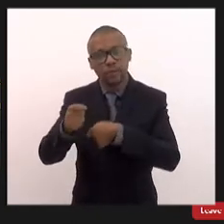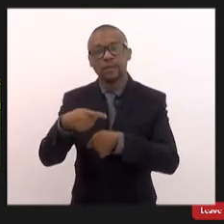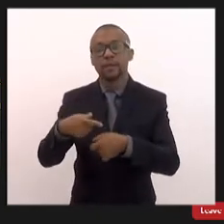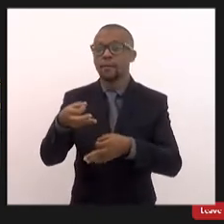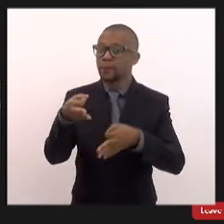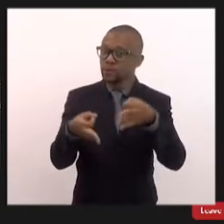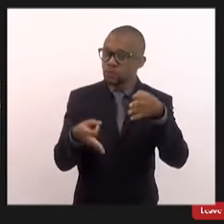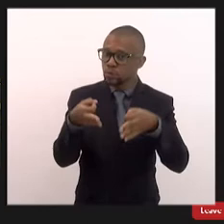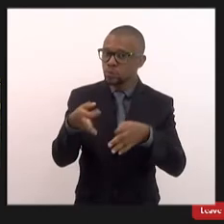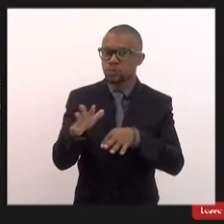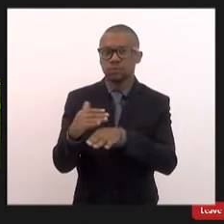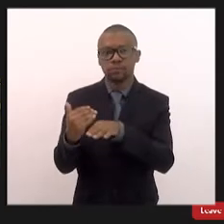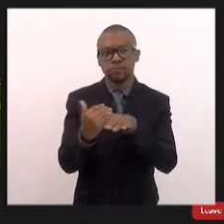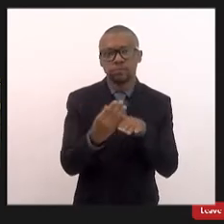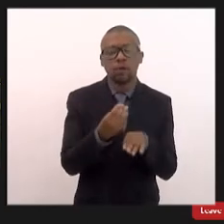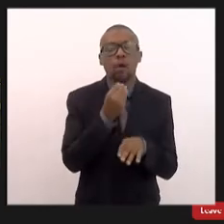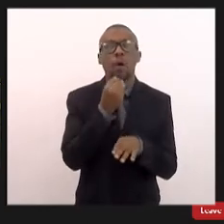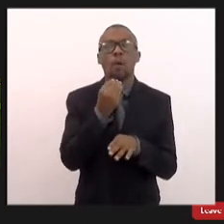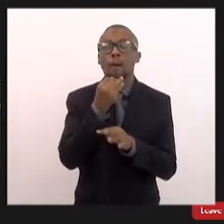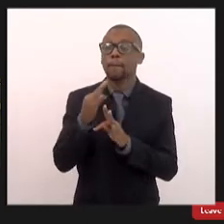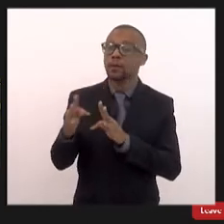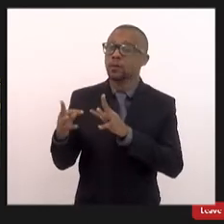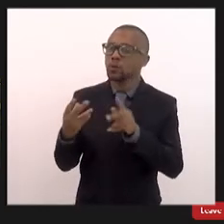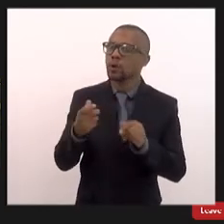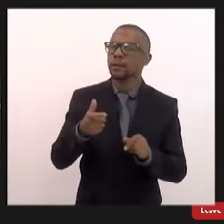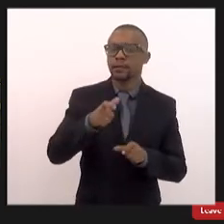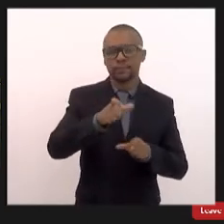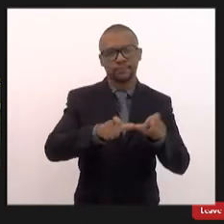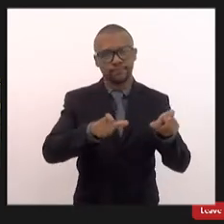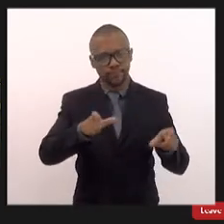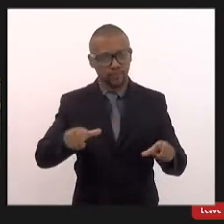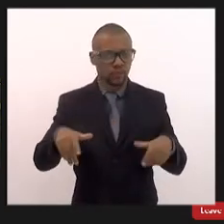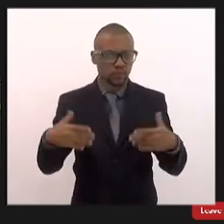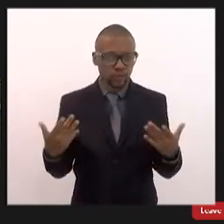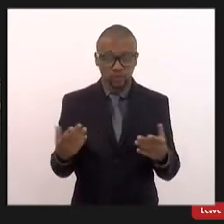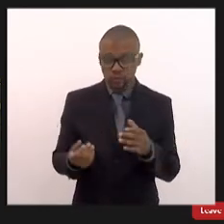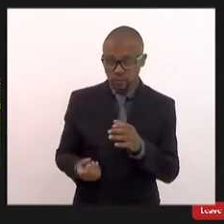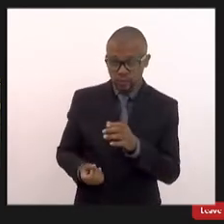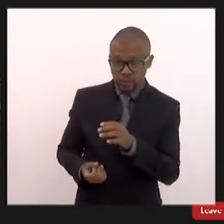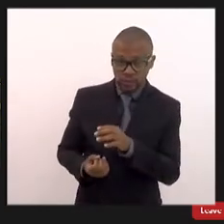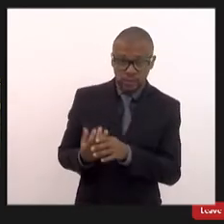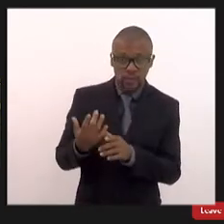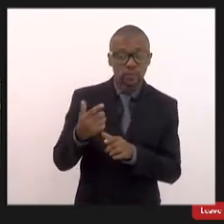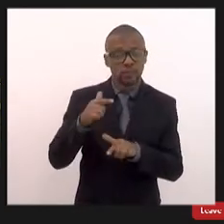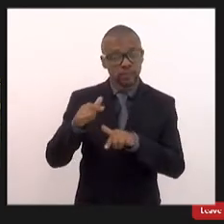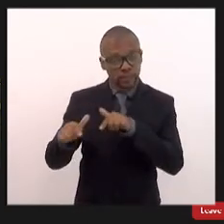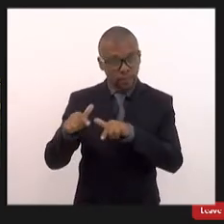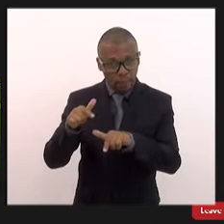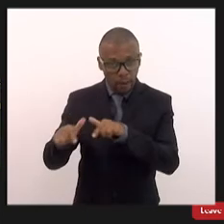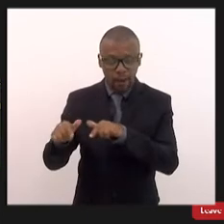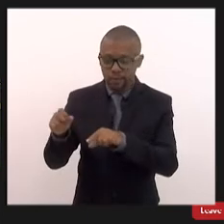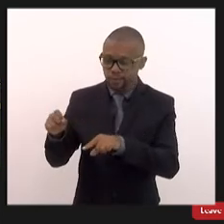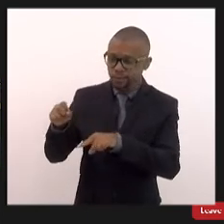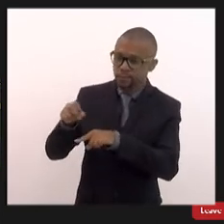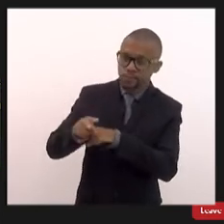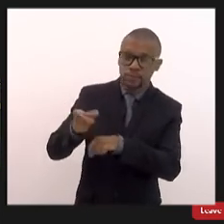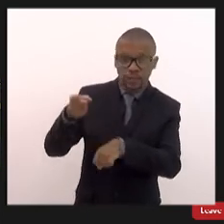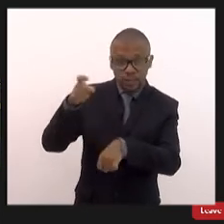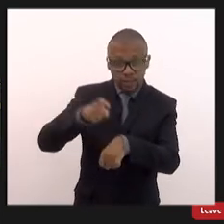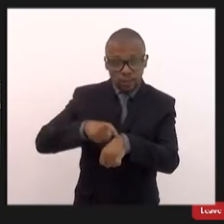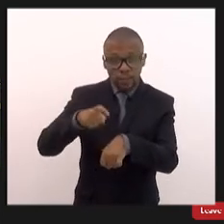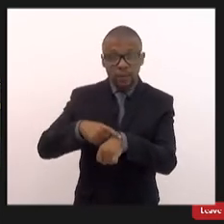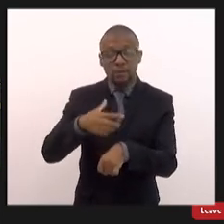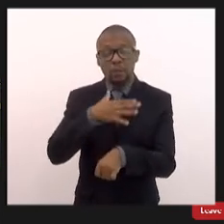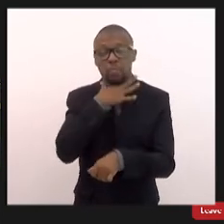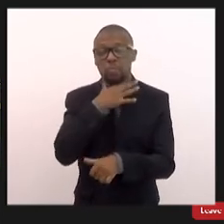igualitária, com oportunidade para todos e todas. Então, a geração de emprego nesse momento, né, de crise que